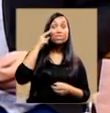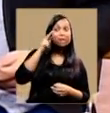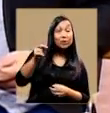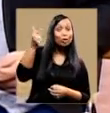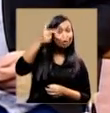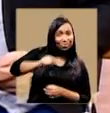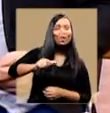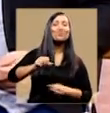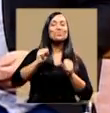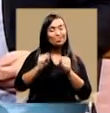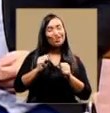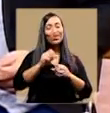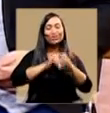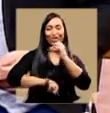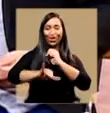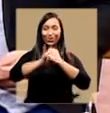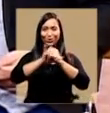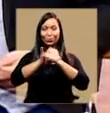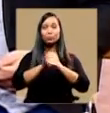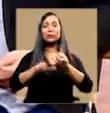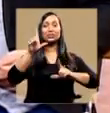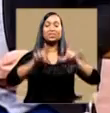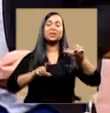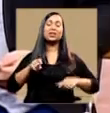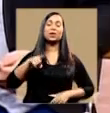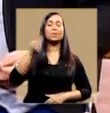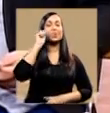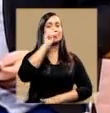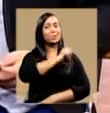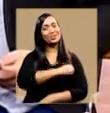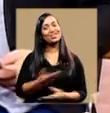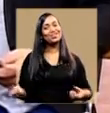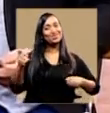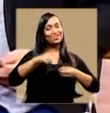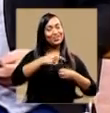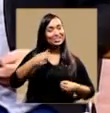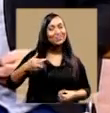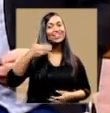quiser rever esse programa, acesse o nosso canal no YouTube, TV Câmara Rio Preto.